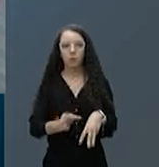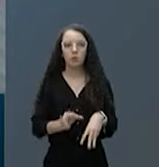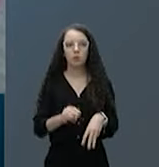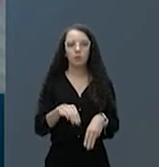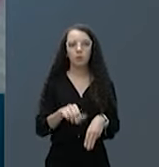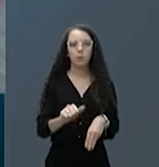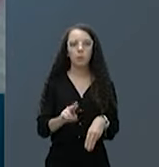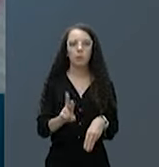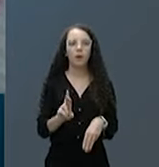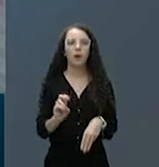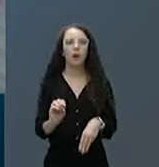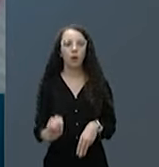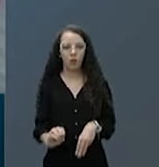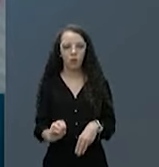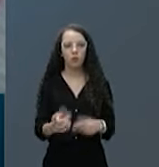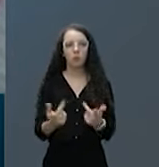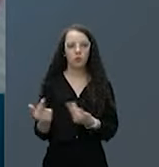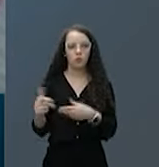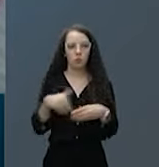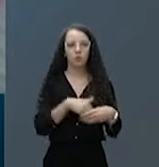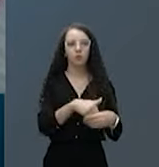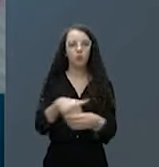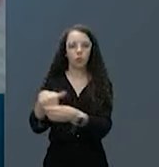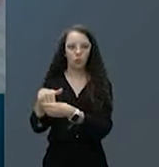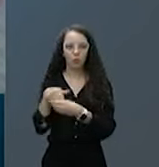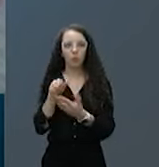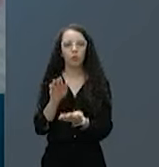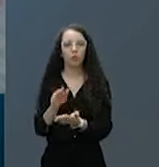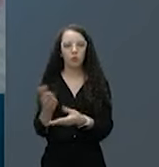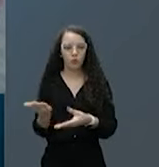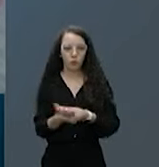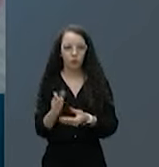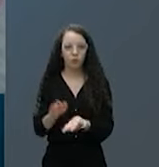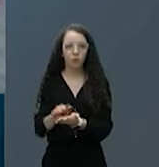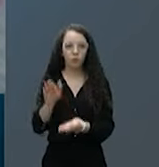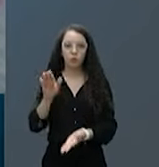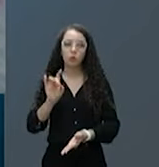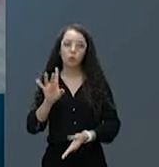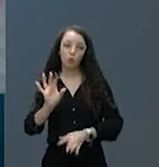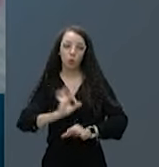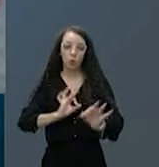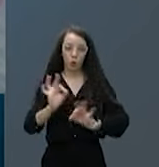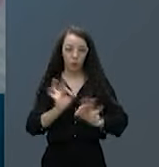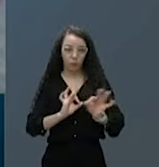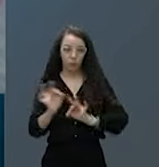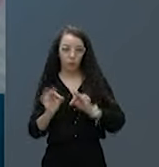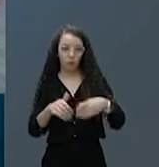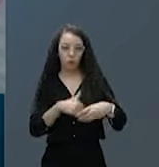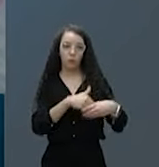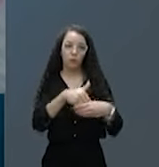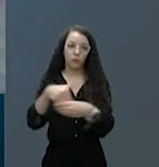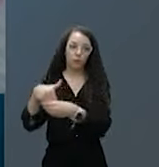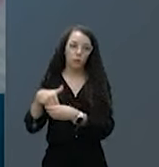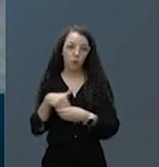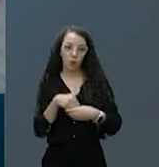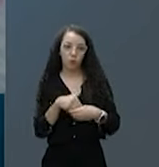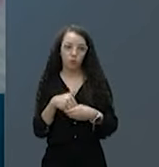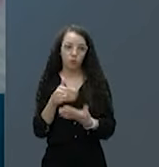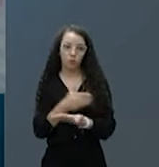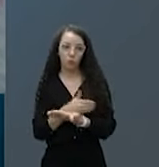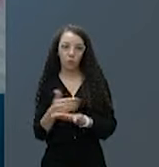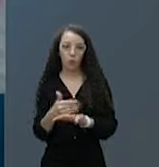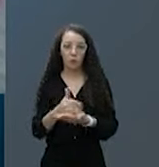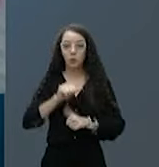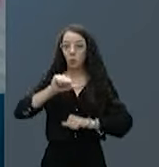valoroso voto vista, então, somente para ajustar a redação do voto original sem alteração do resultado, a fim de